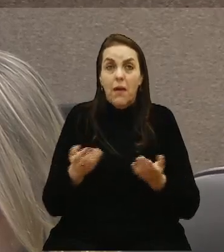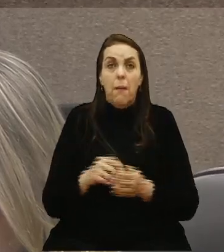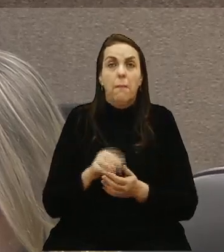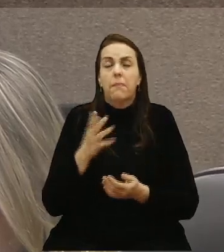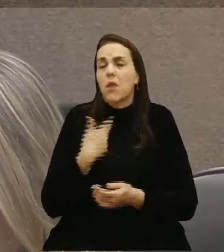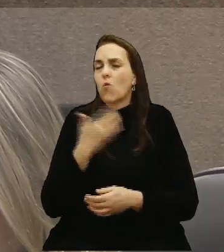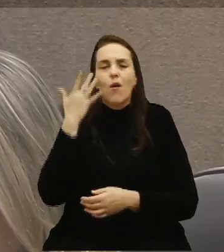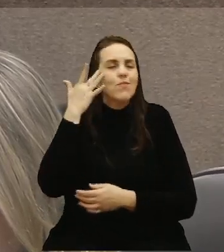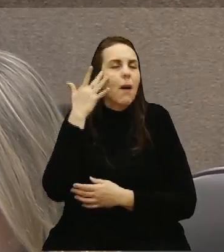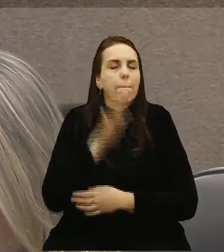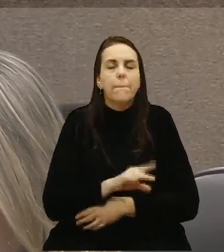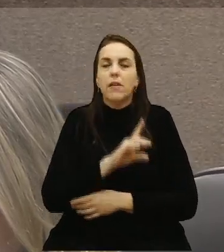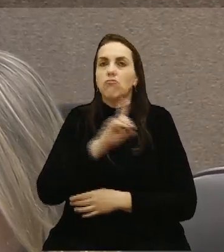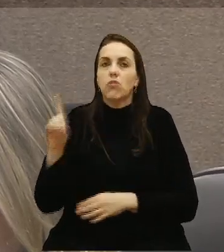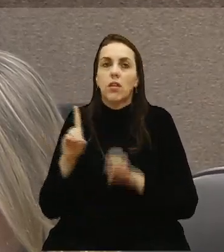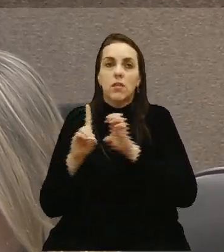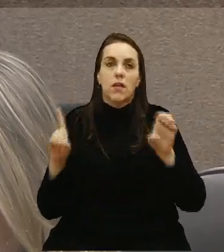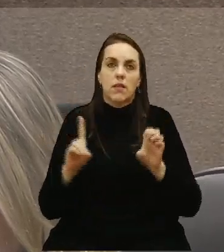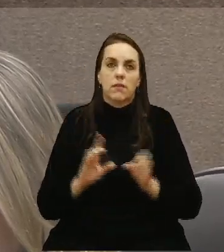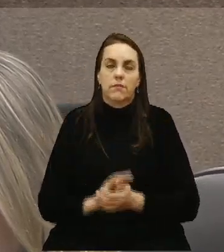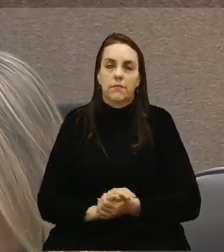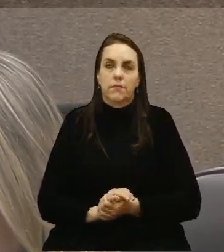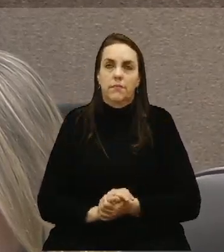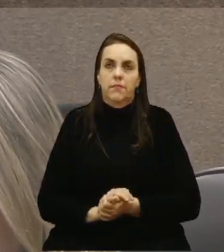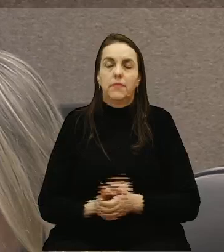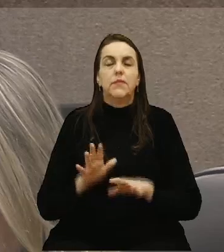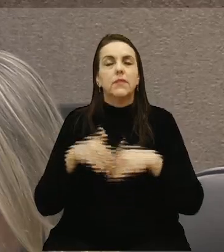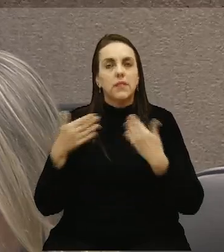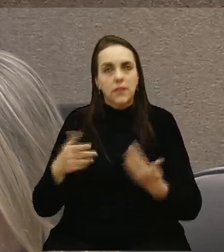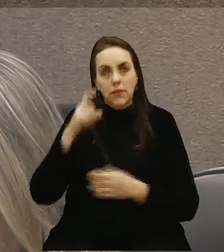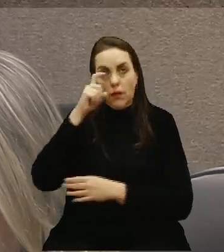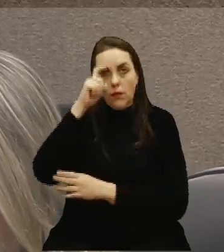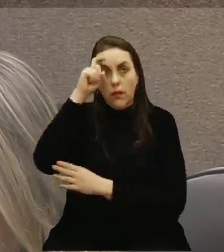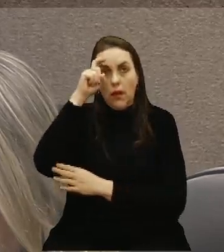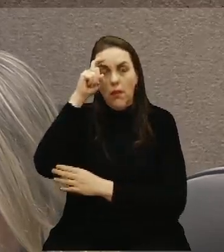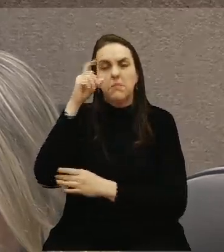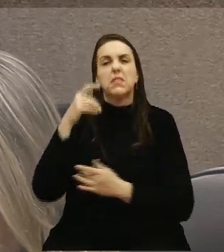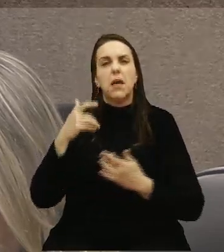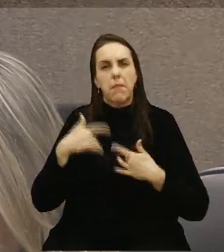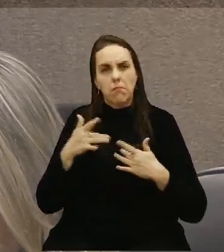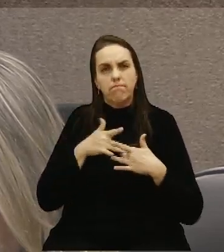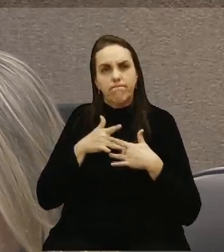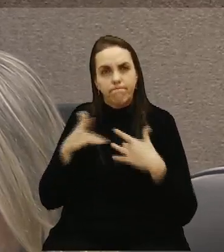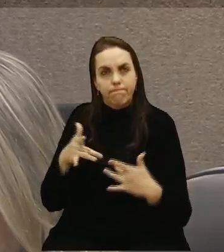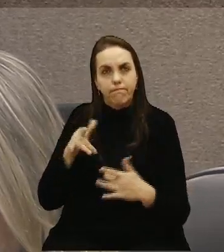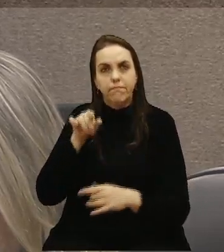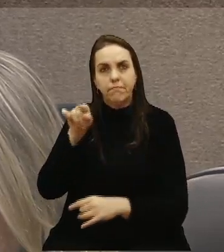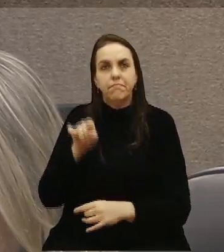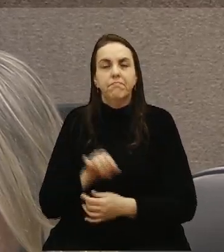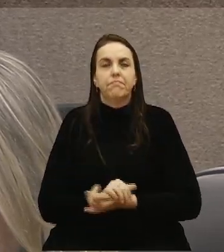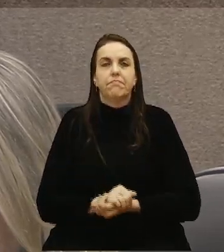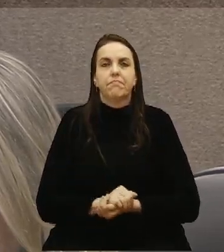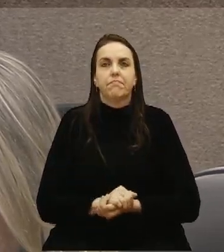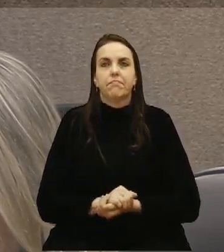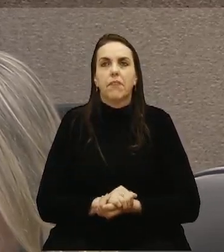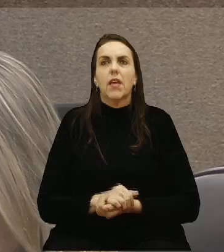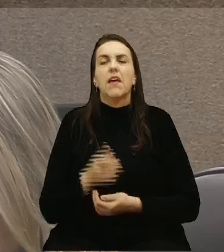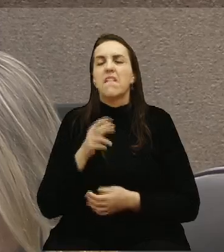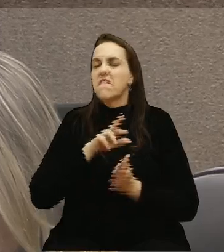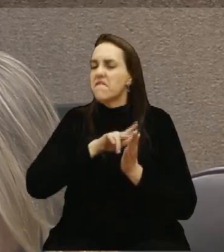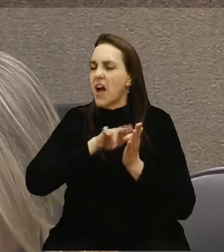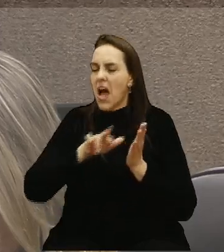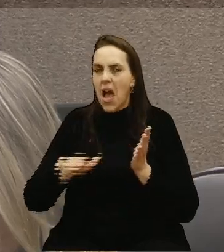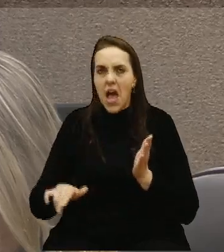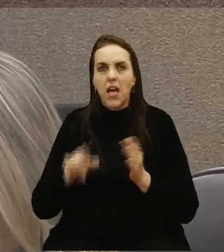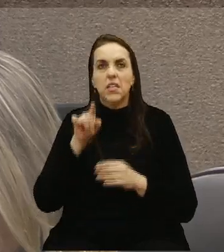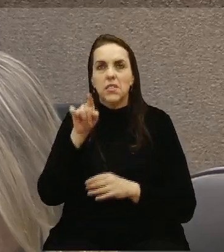de esquerda ou de direita. Então, vereador Bezerra, minha solidariedade ao senhor, tá? Que várias